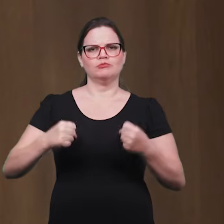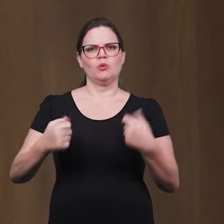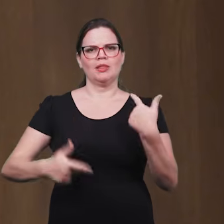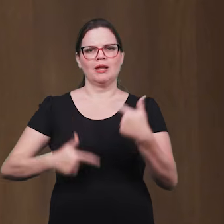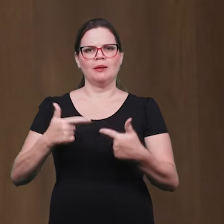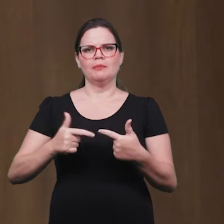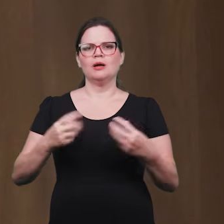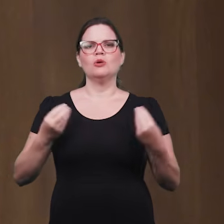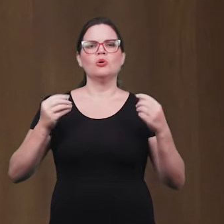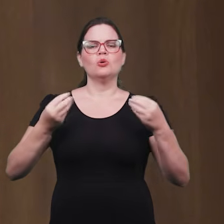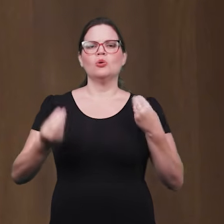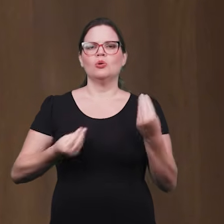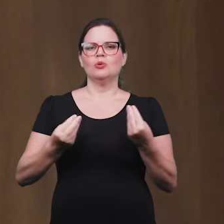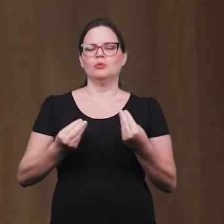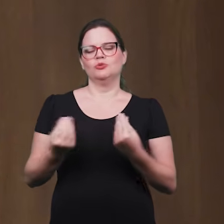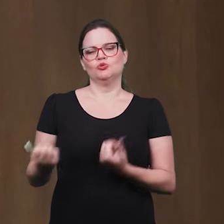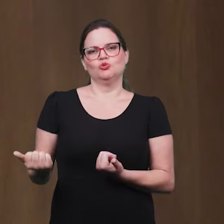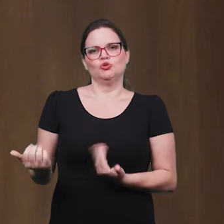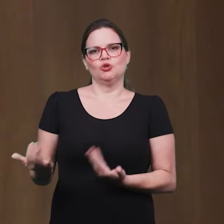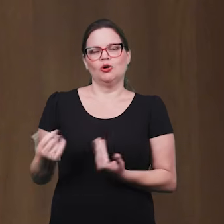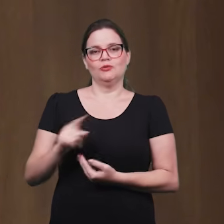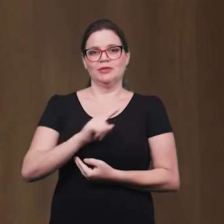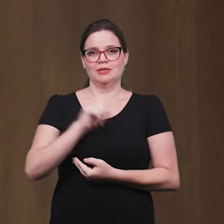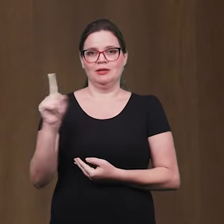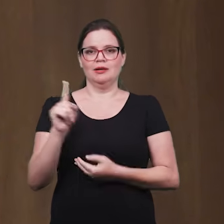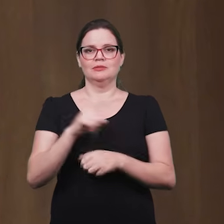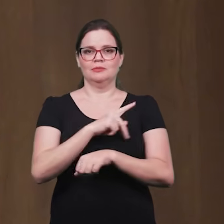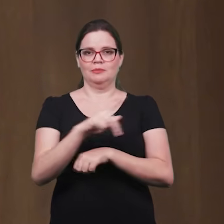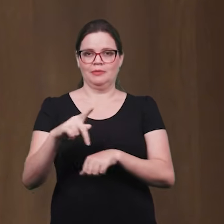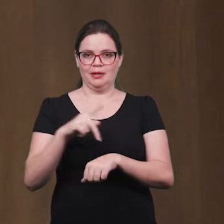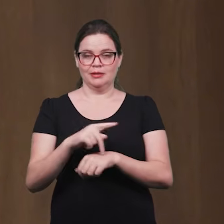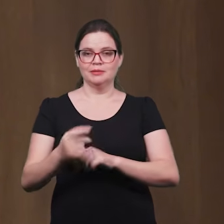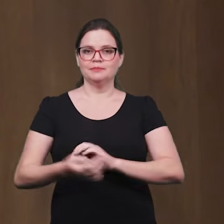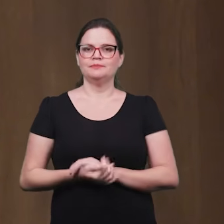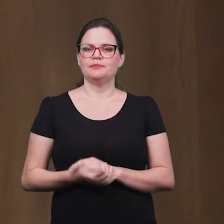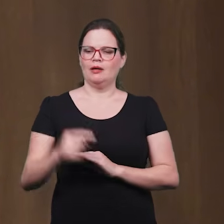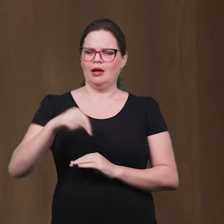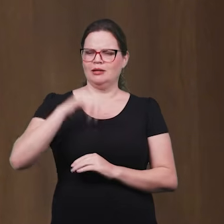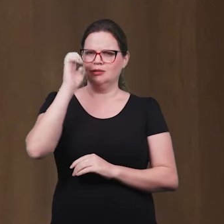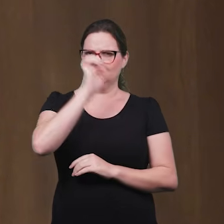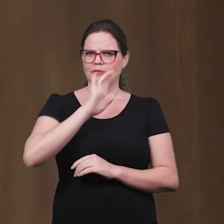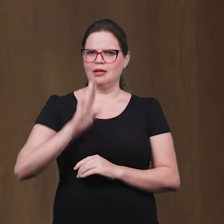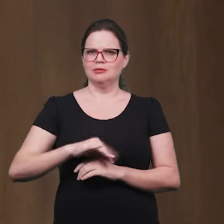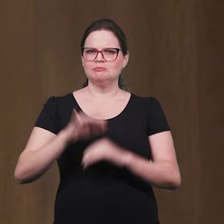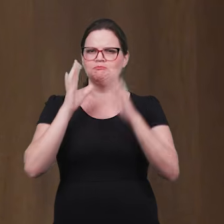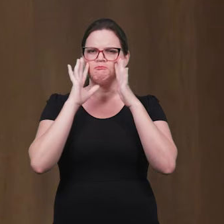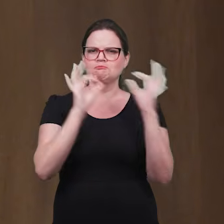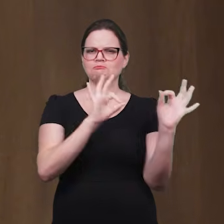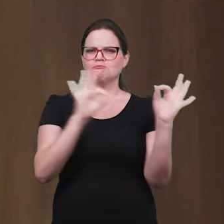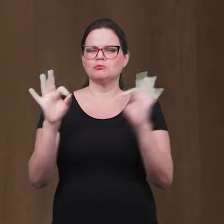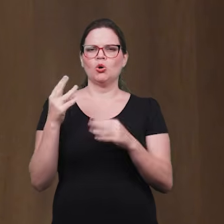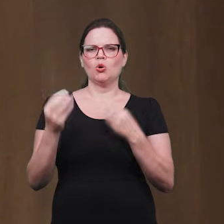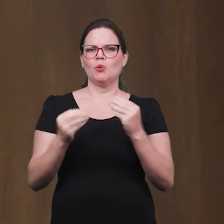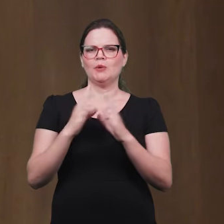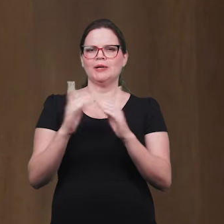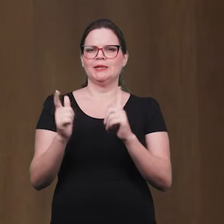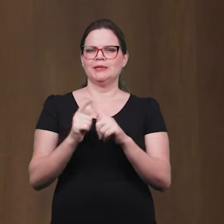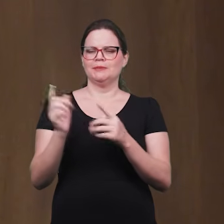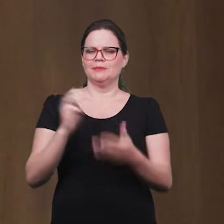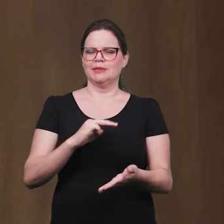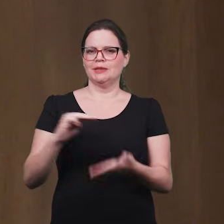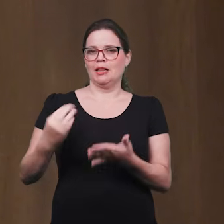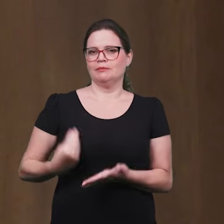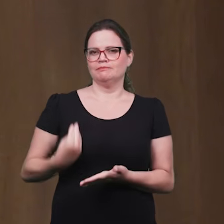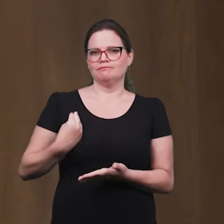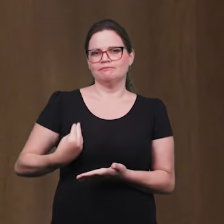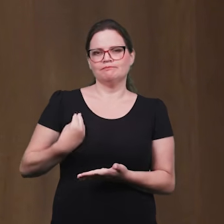sua vida ao trabalho com jovens na igreja em seu país. Ele está no Brasil acompanhando de perto as